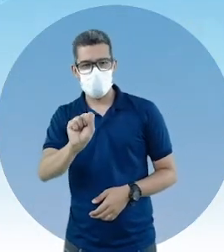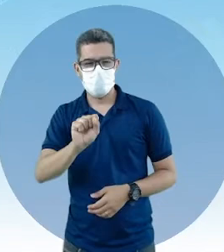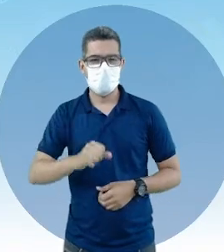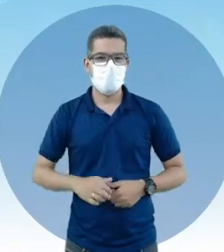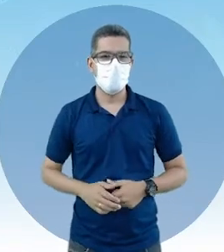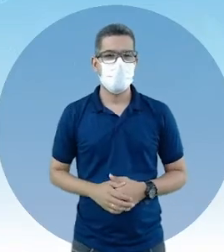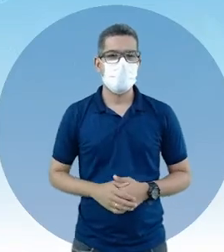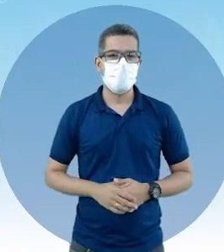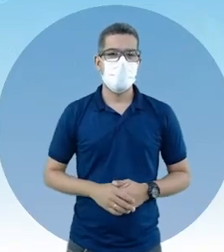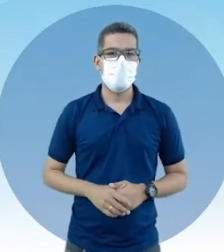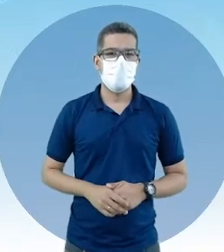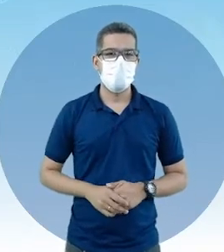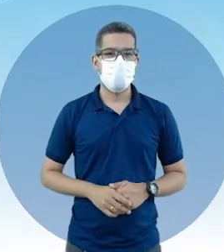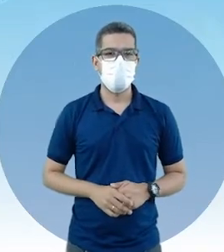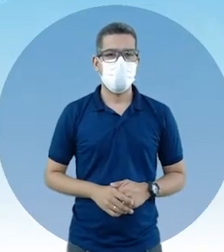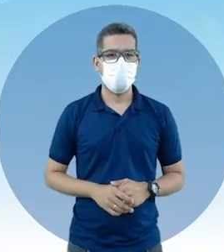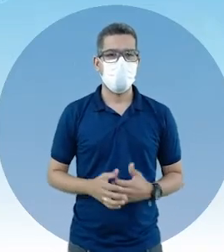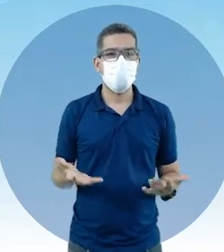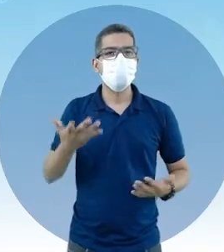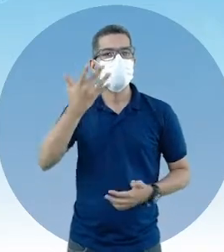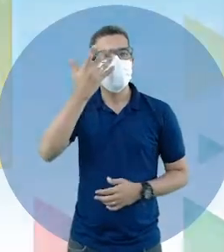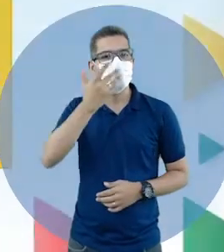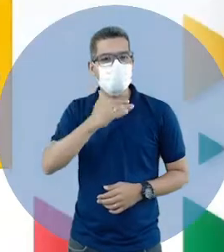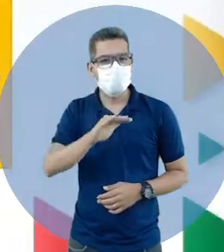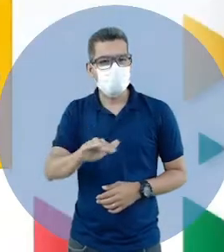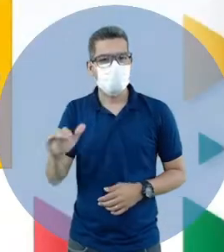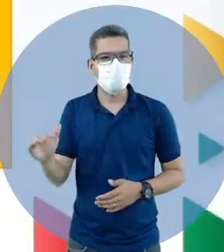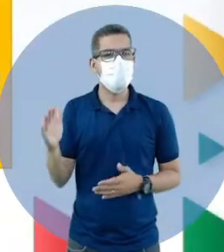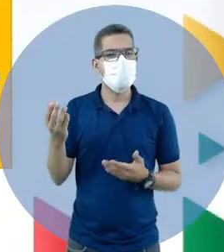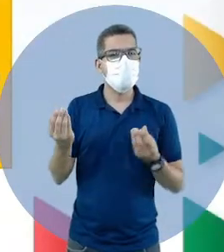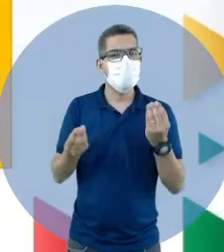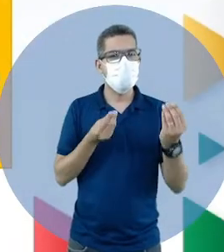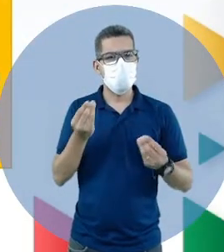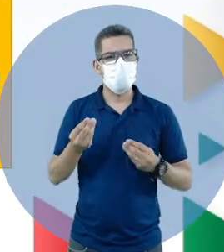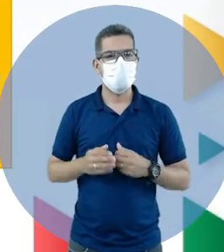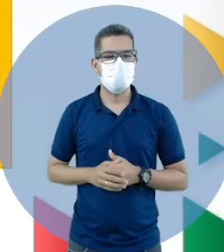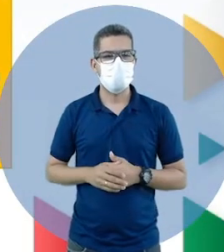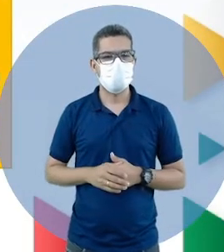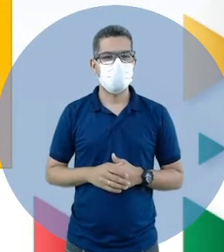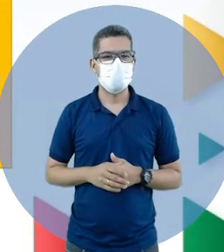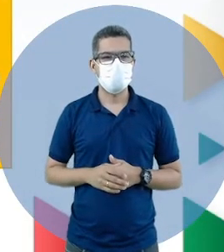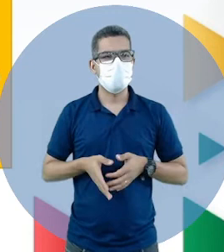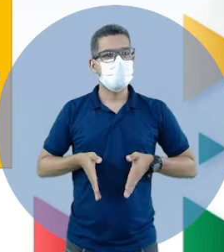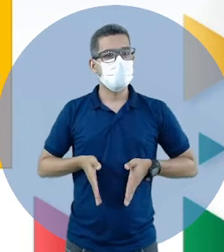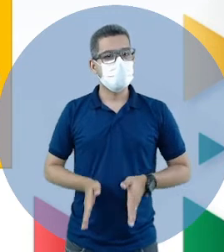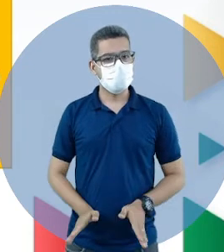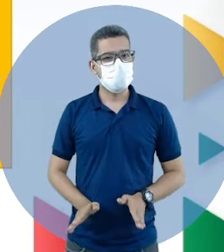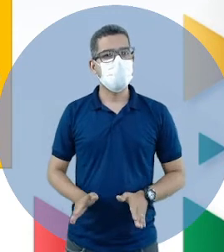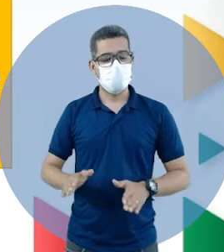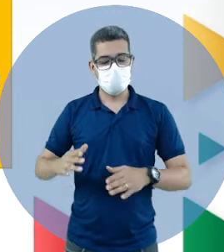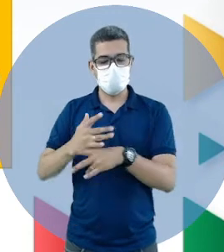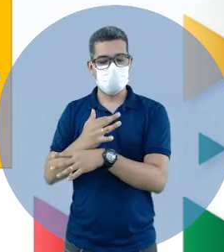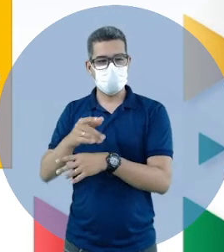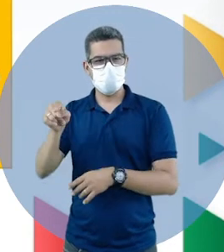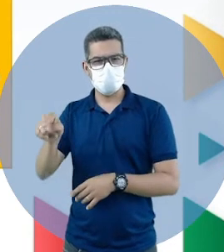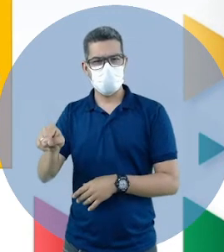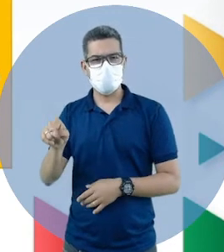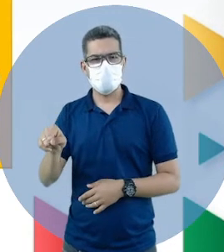conhecer um pouco sobre a infância dele? Acompanhe comigo. João Paulo II nasceu na pequena cidade